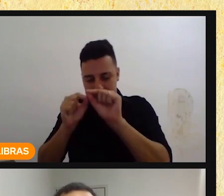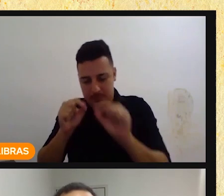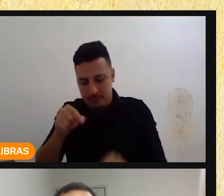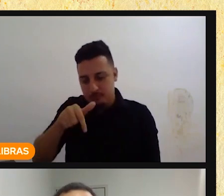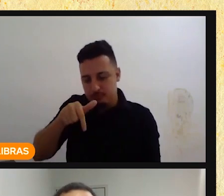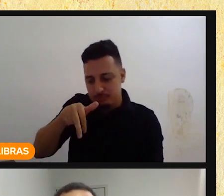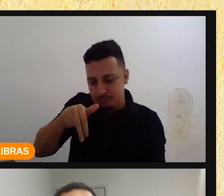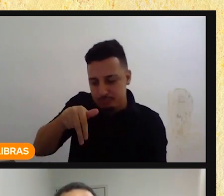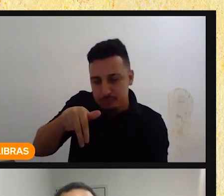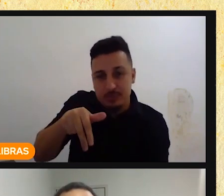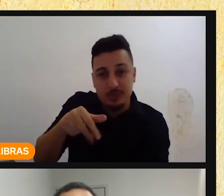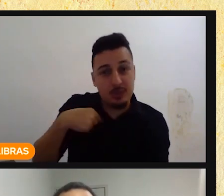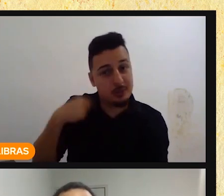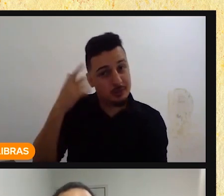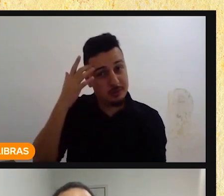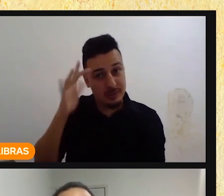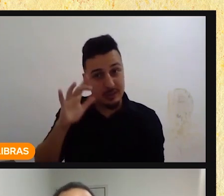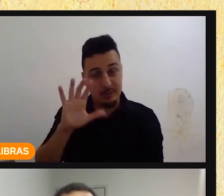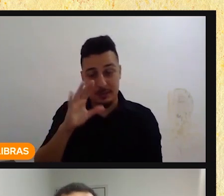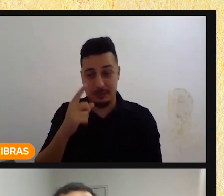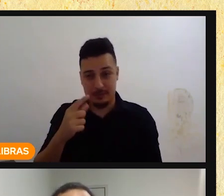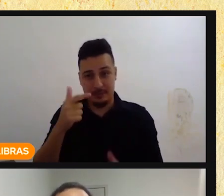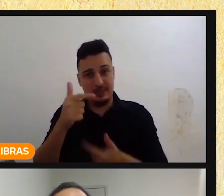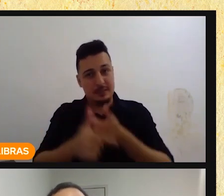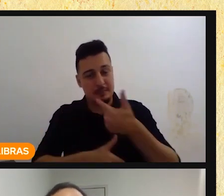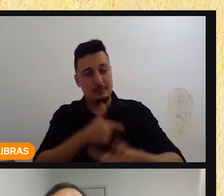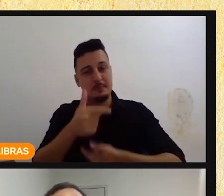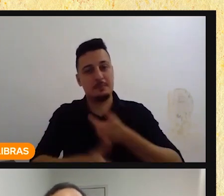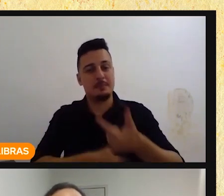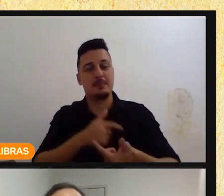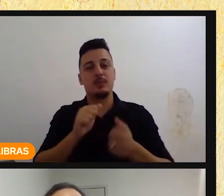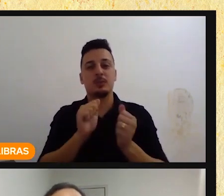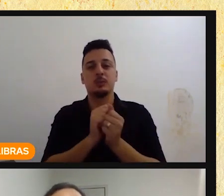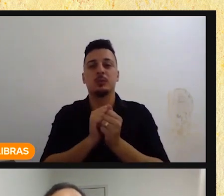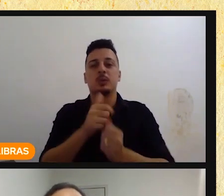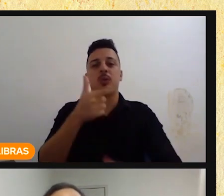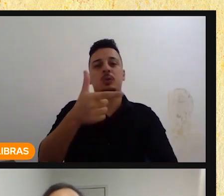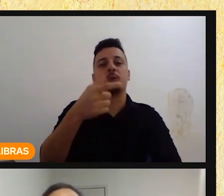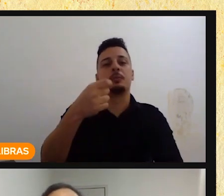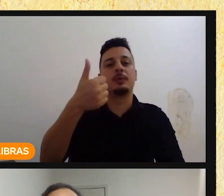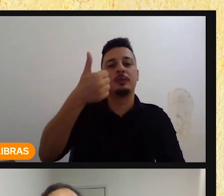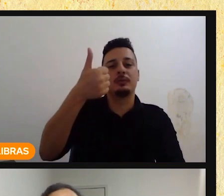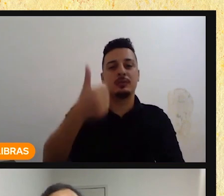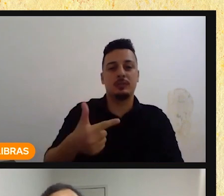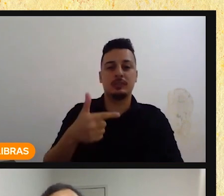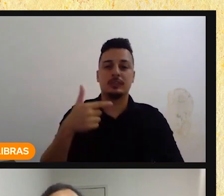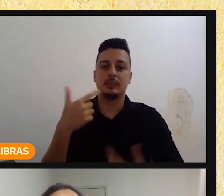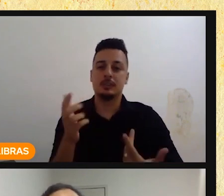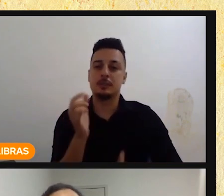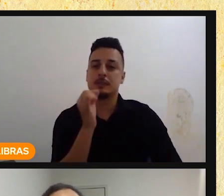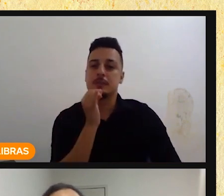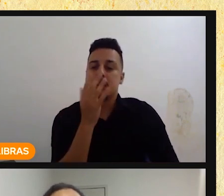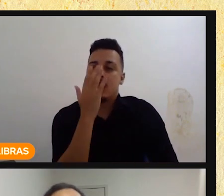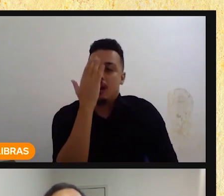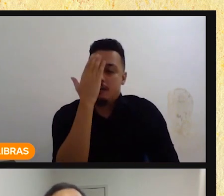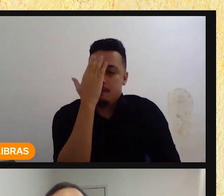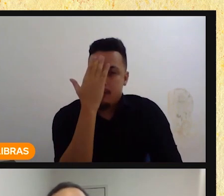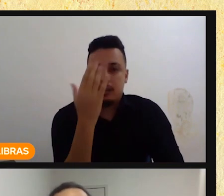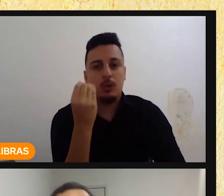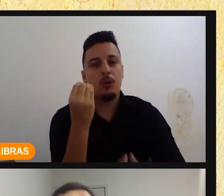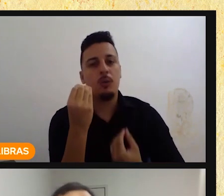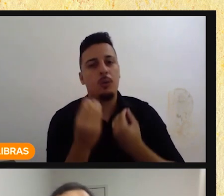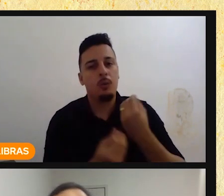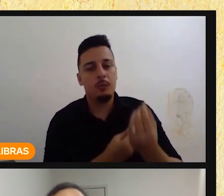com animação desde 2012 nessa parte de produção. Então, eu acho que é uma outra frente que você pode trabalhar com animação